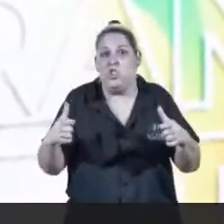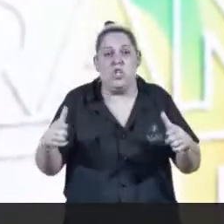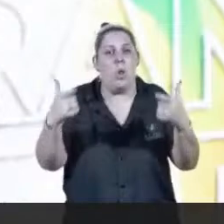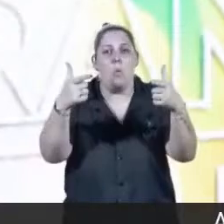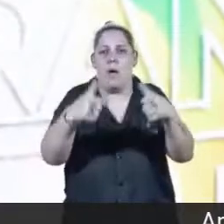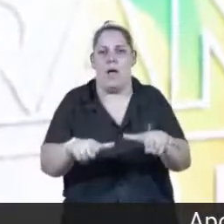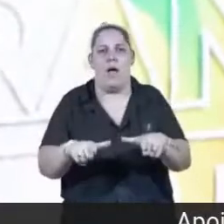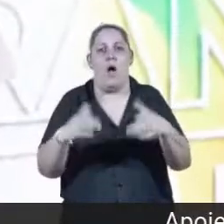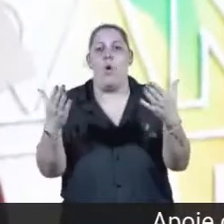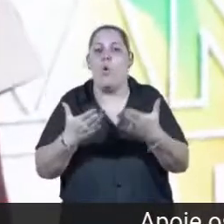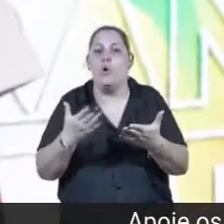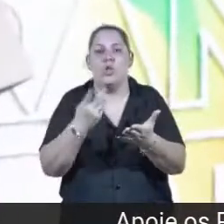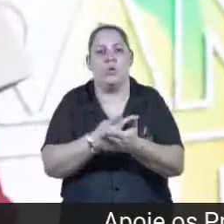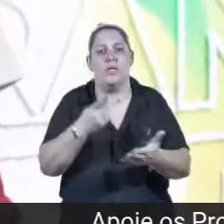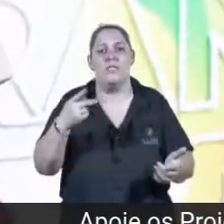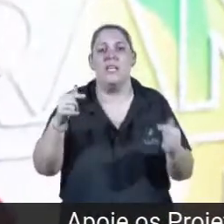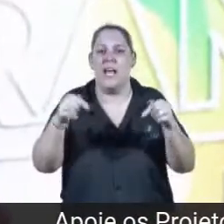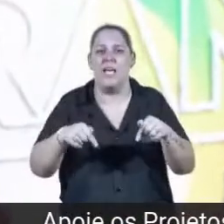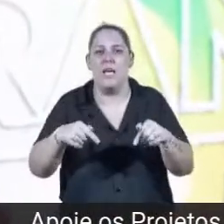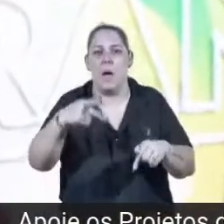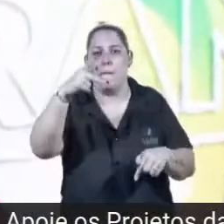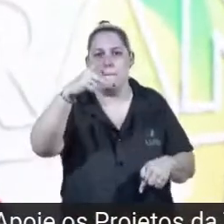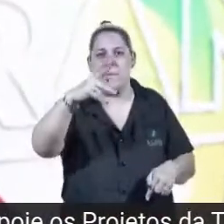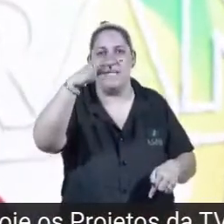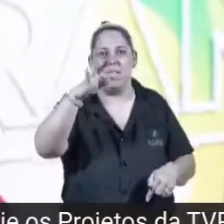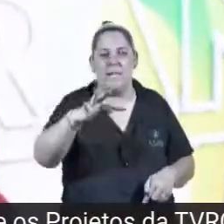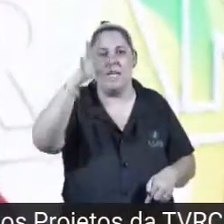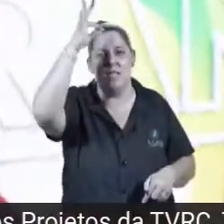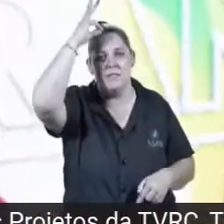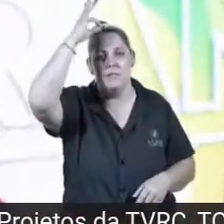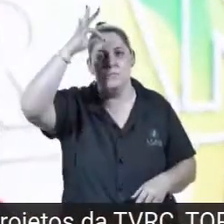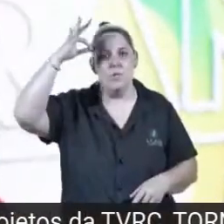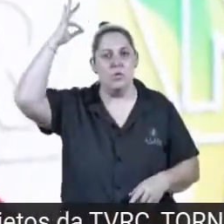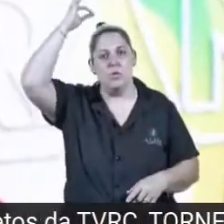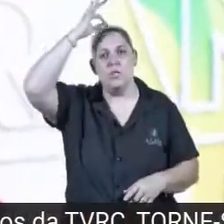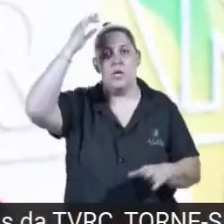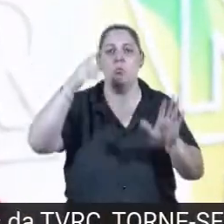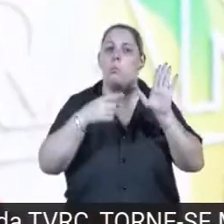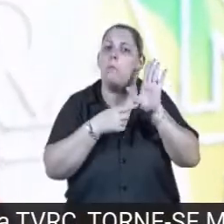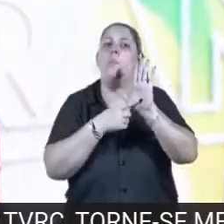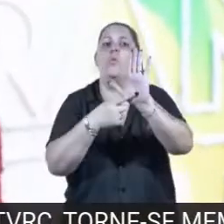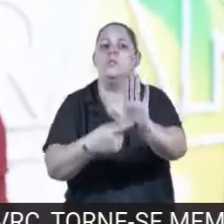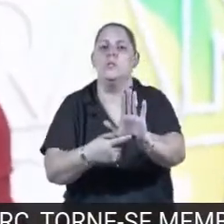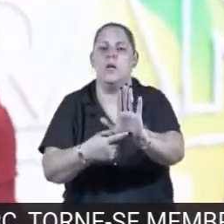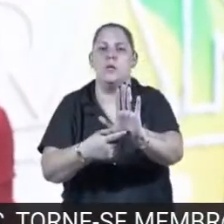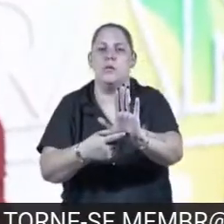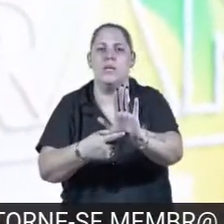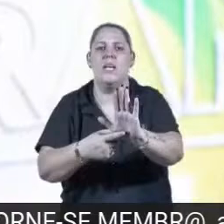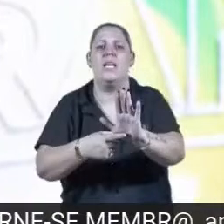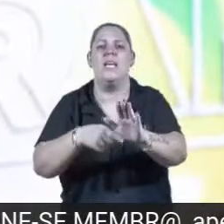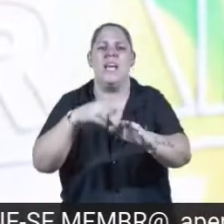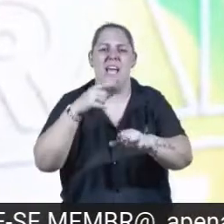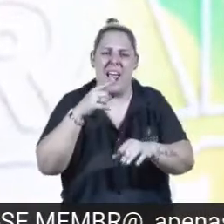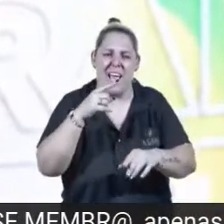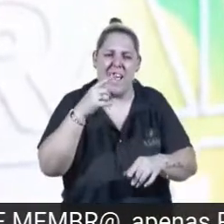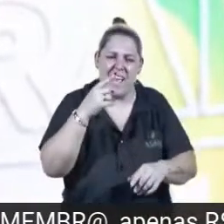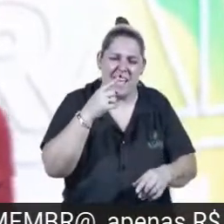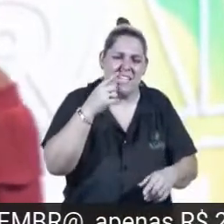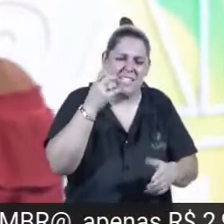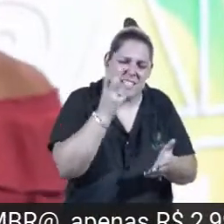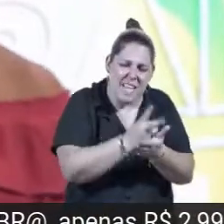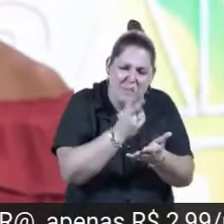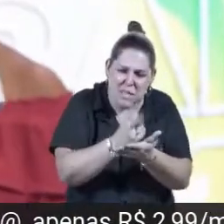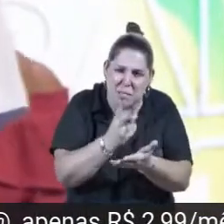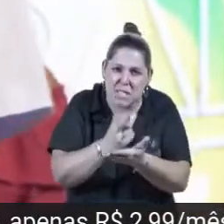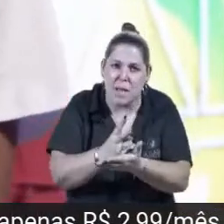está acontecendo aqui é o PT do Espírito Santo mostrando que está cada vez com uma cara nova.